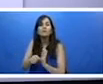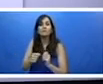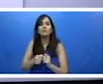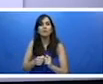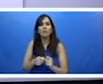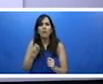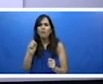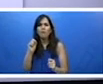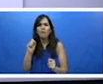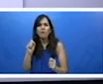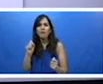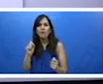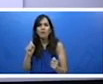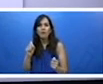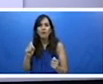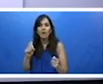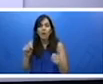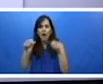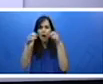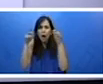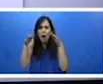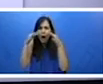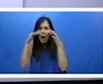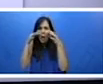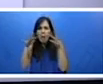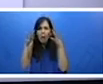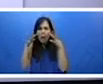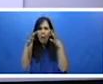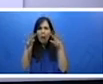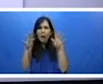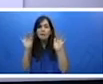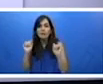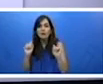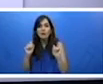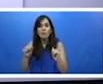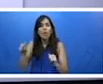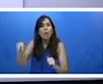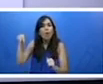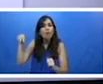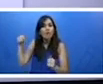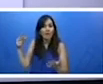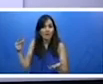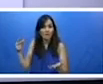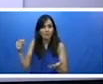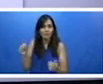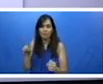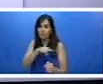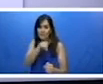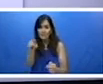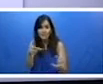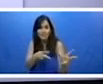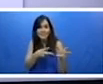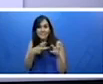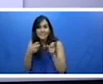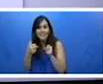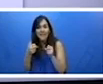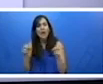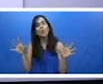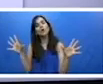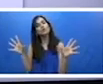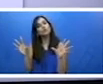Suspense psicológico, drama, novela. Então, vocês percebem que é uma